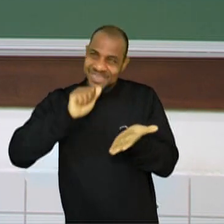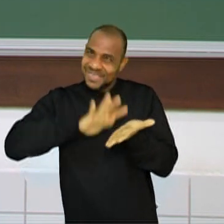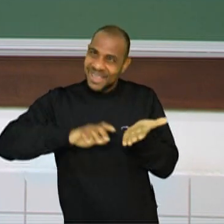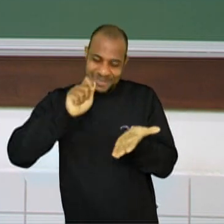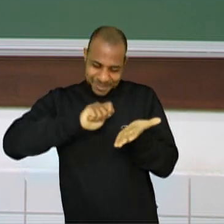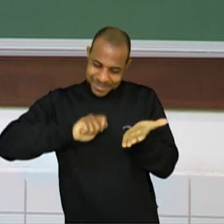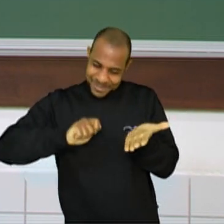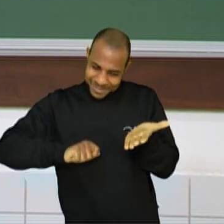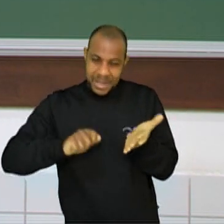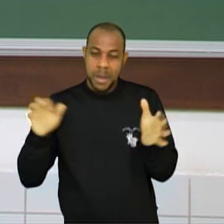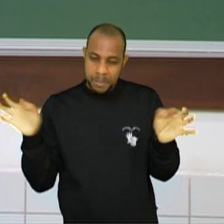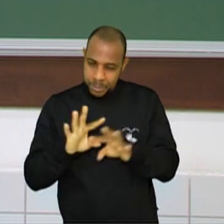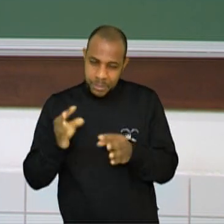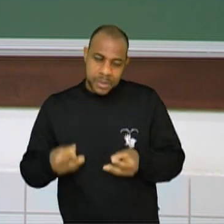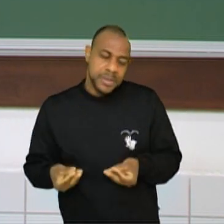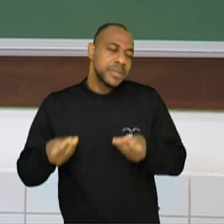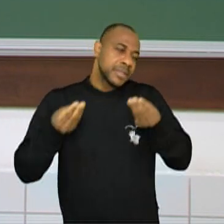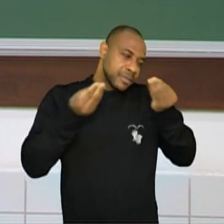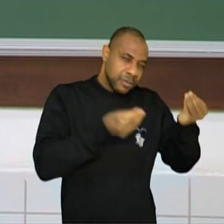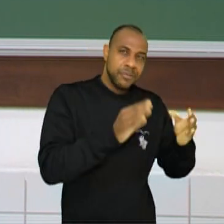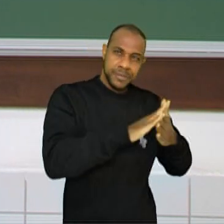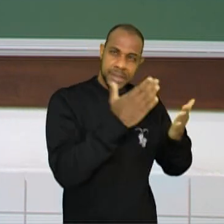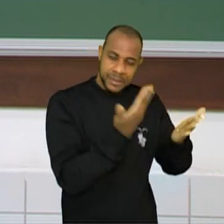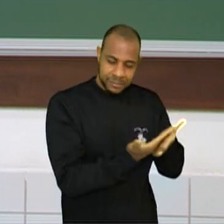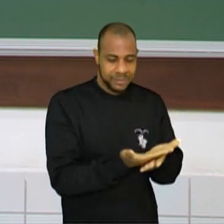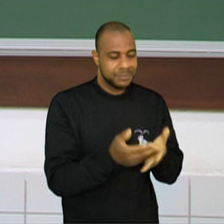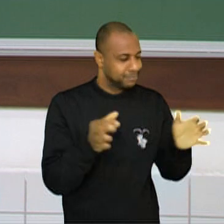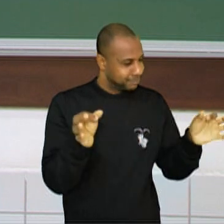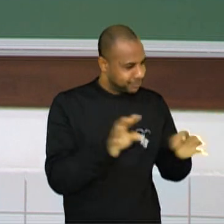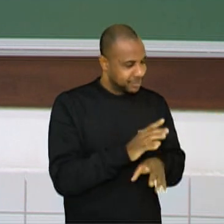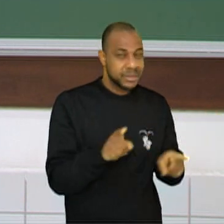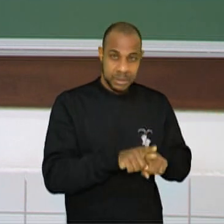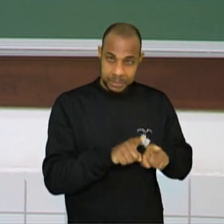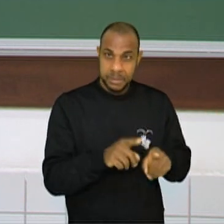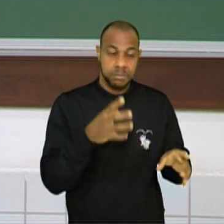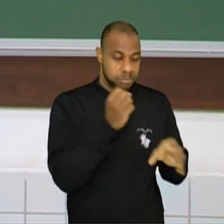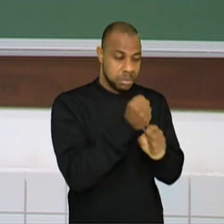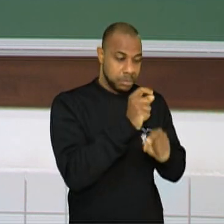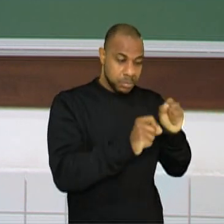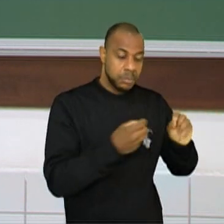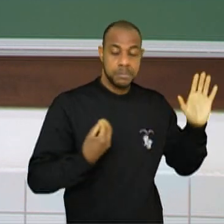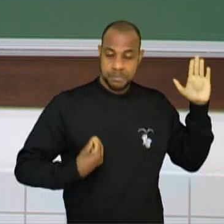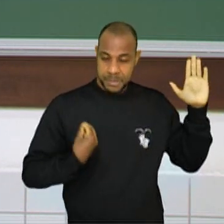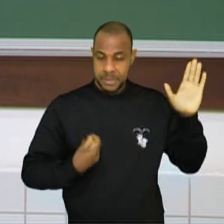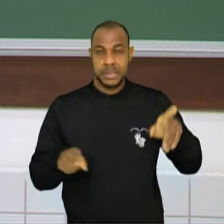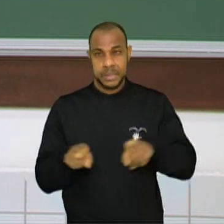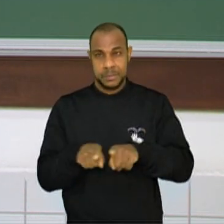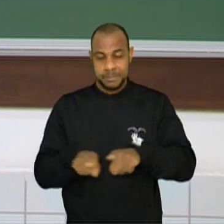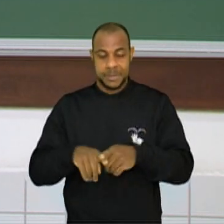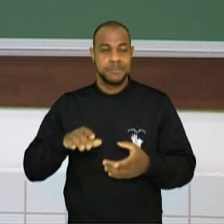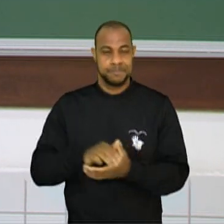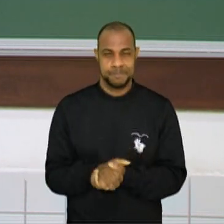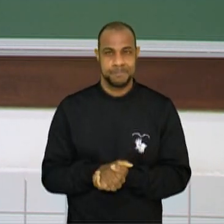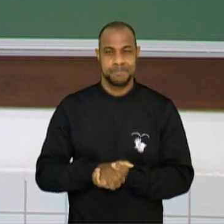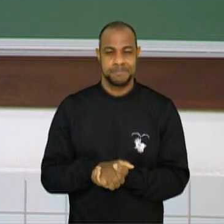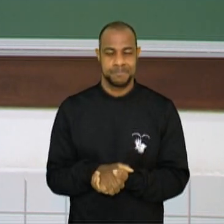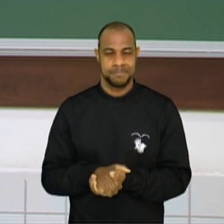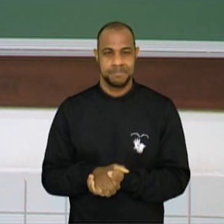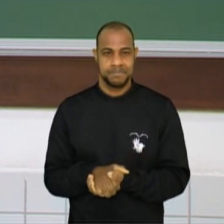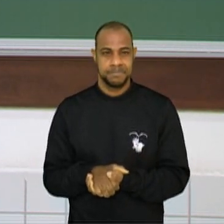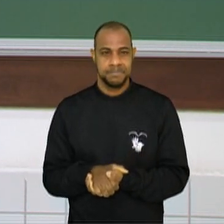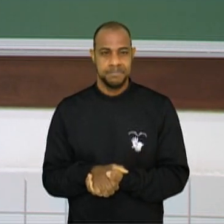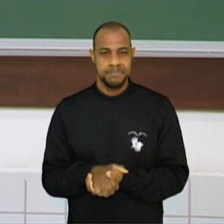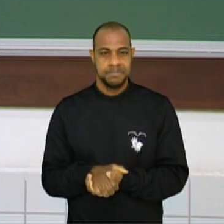programado, com o teu nome, número e turma, feito bonitinho, conta a tua também presença e vai contar a tua notinha quando o teu professor